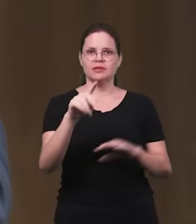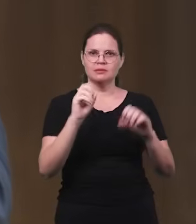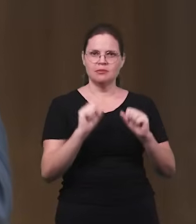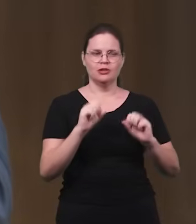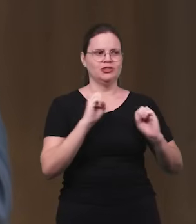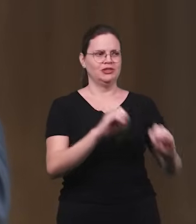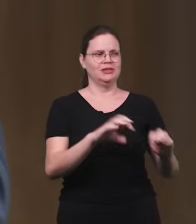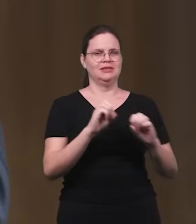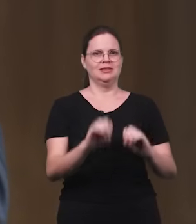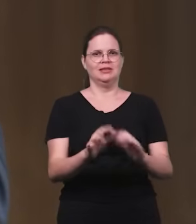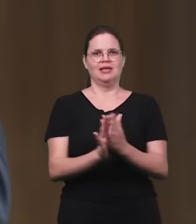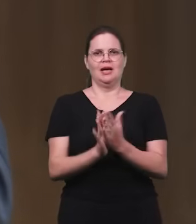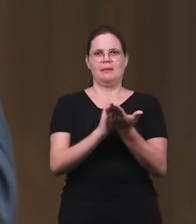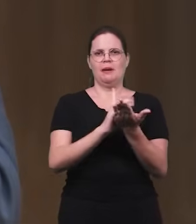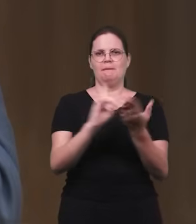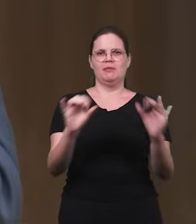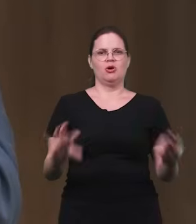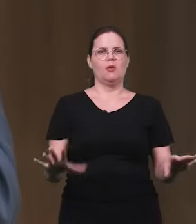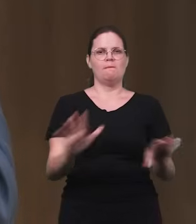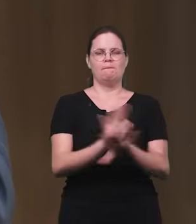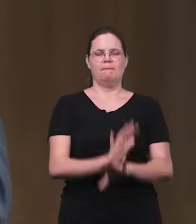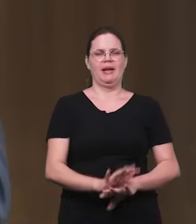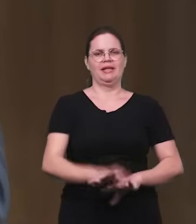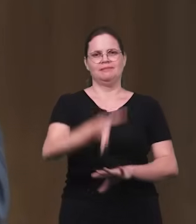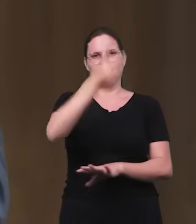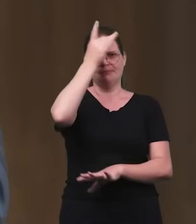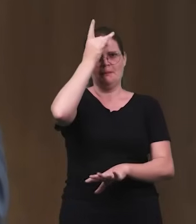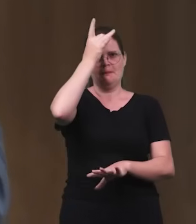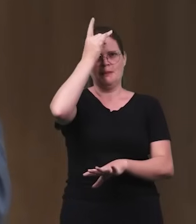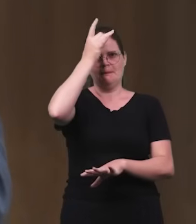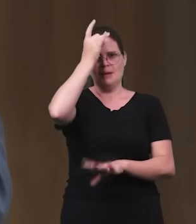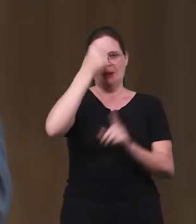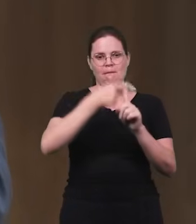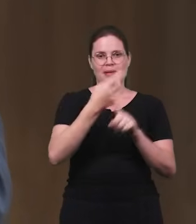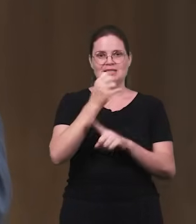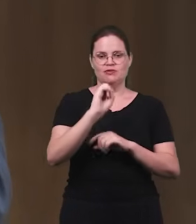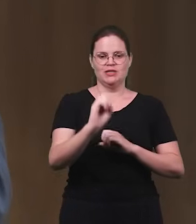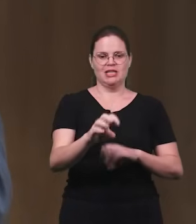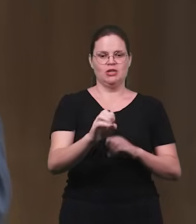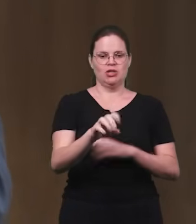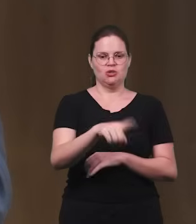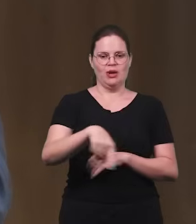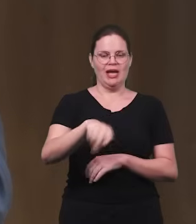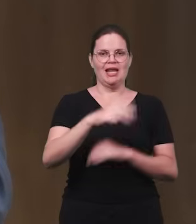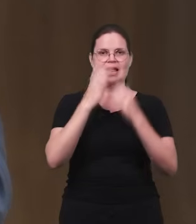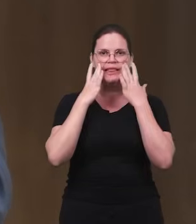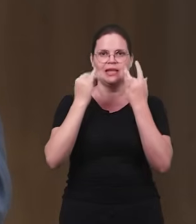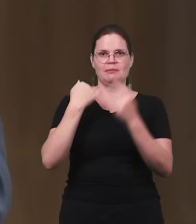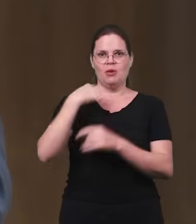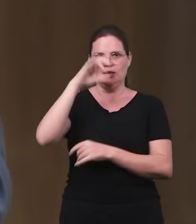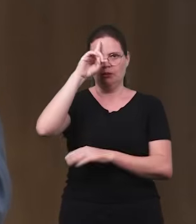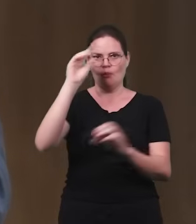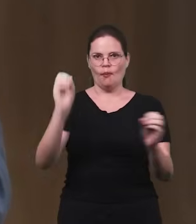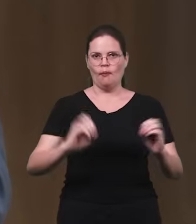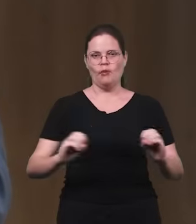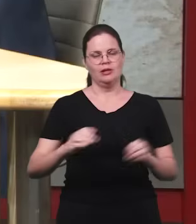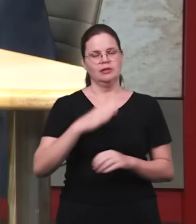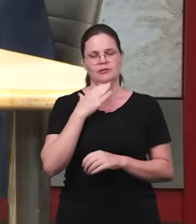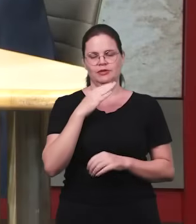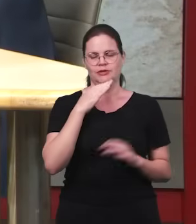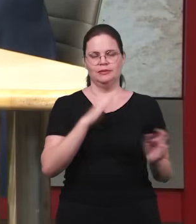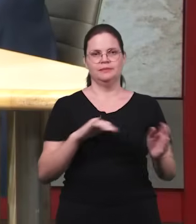a Bíblia ao seu filho. Ele sabe de qual a Bíblia. Se ele não tem temor a Deus, talvez pouco valerá. Agora, que